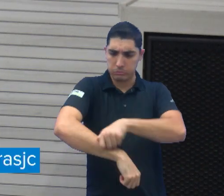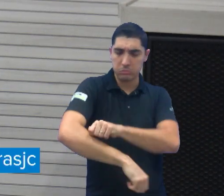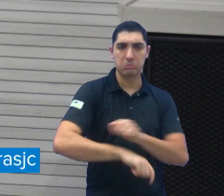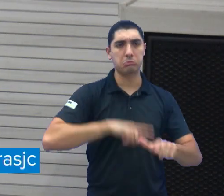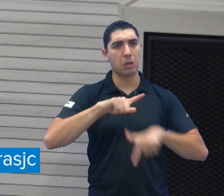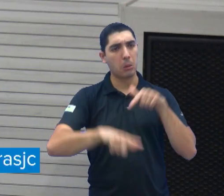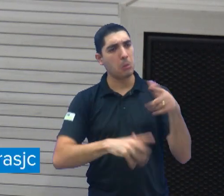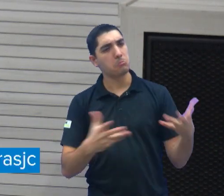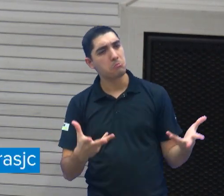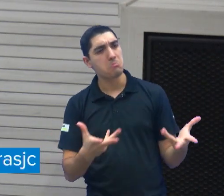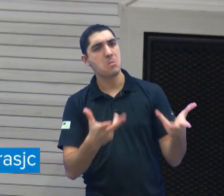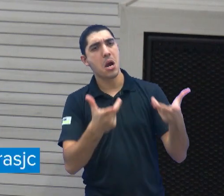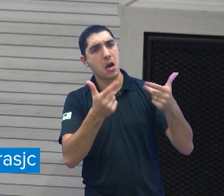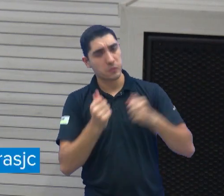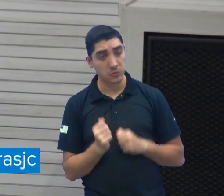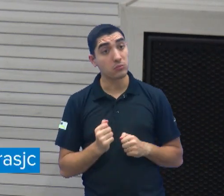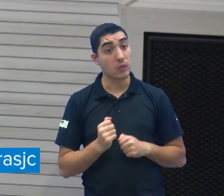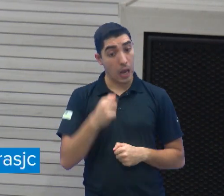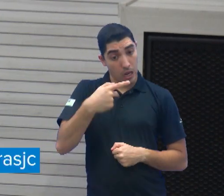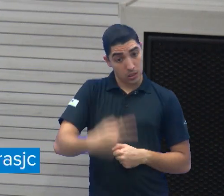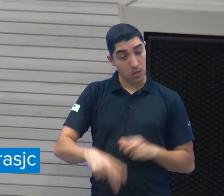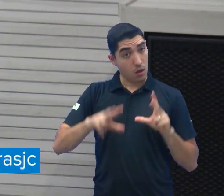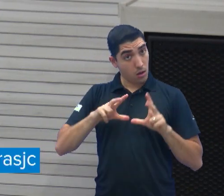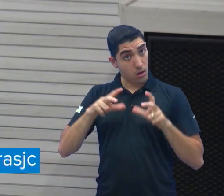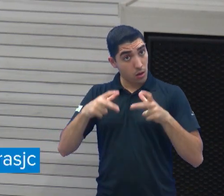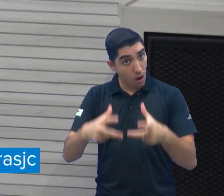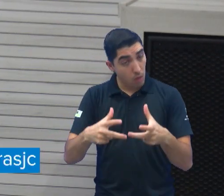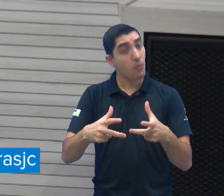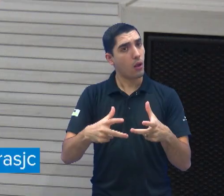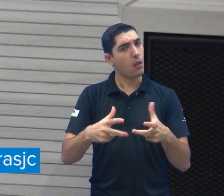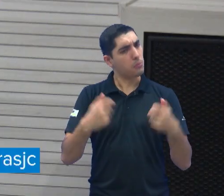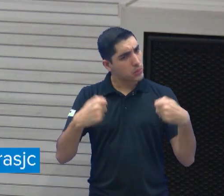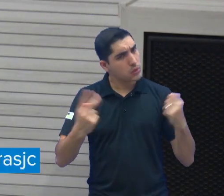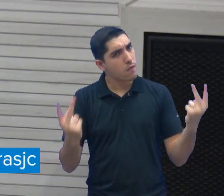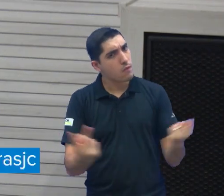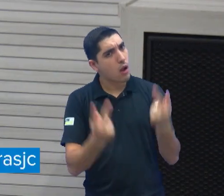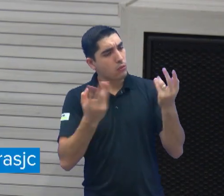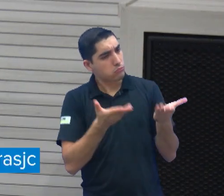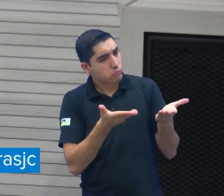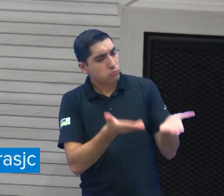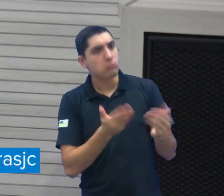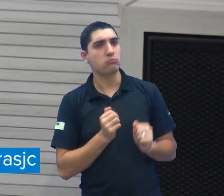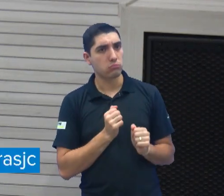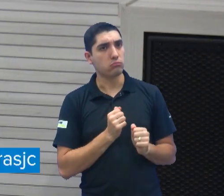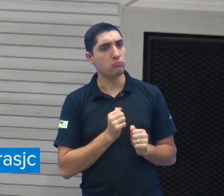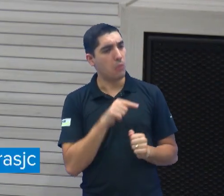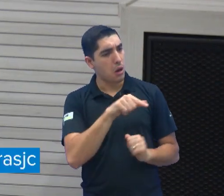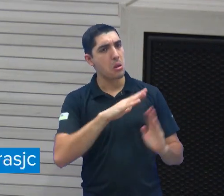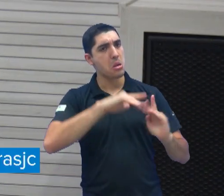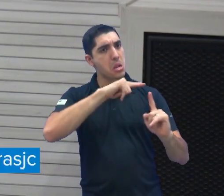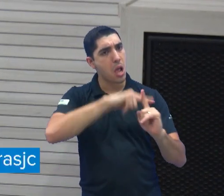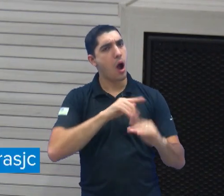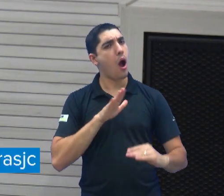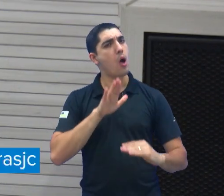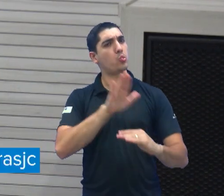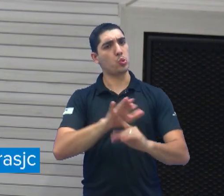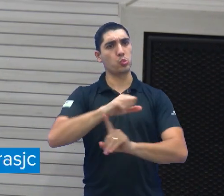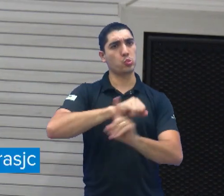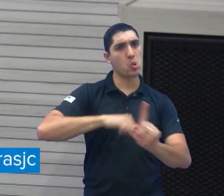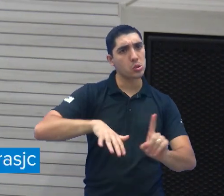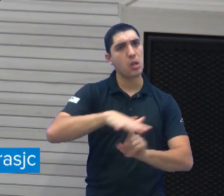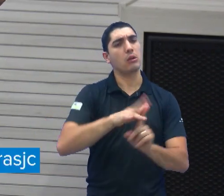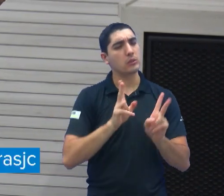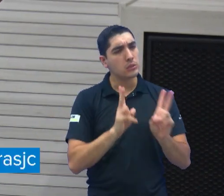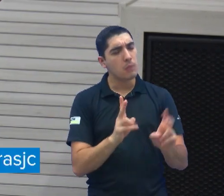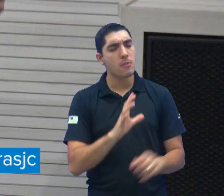mérito. É papel dessa Casa de Lei valorizar o trabalho social que, com silêncio e amor,